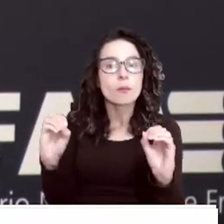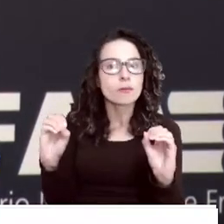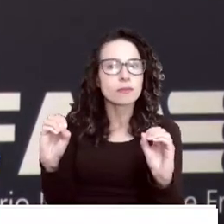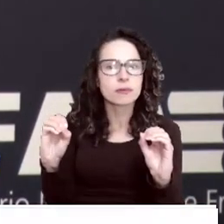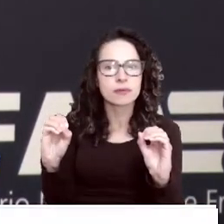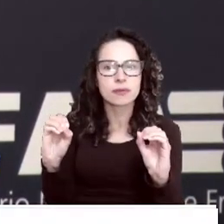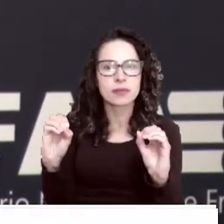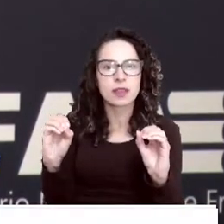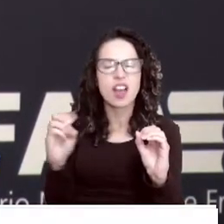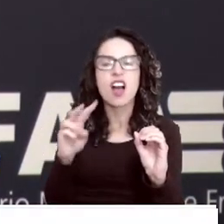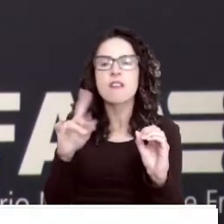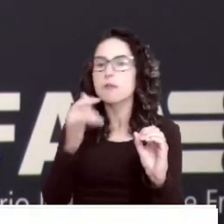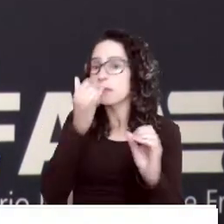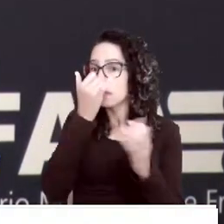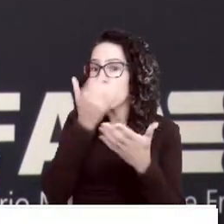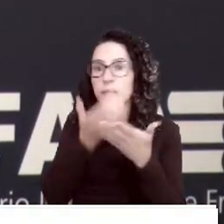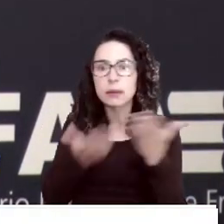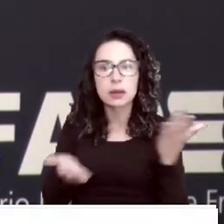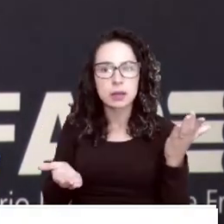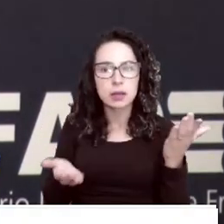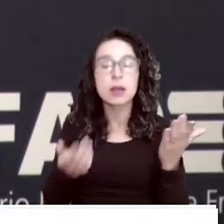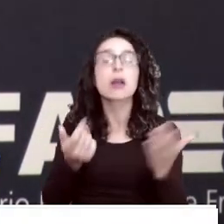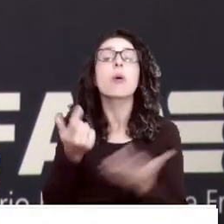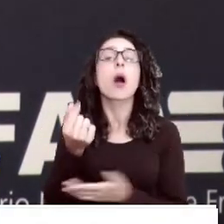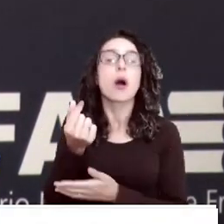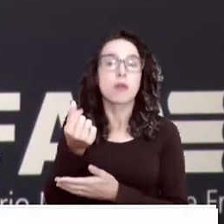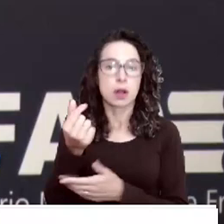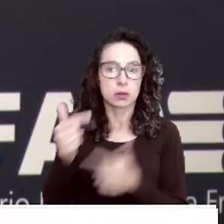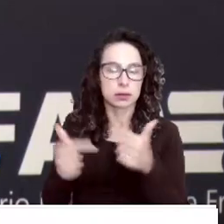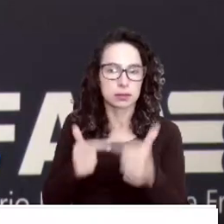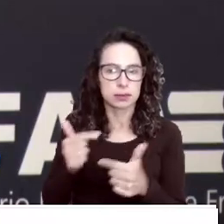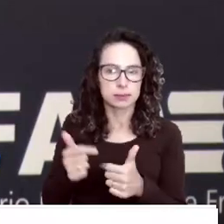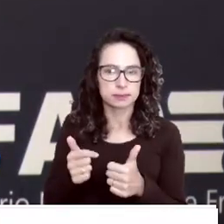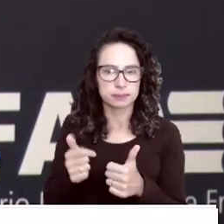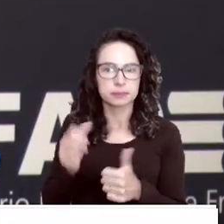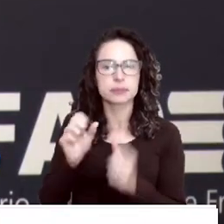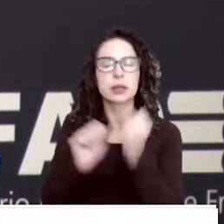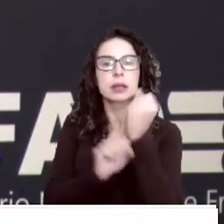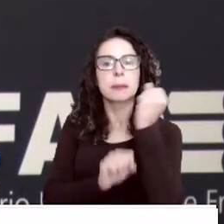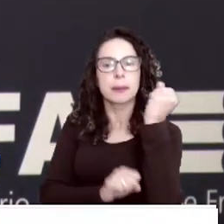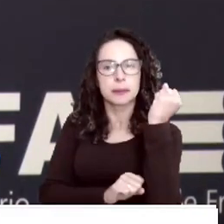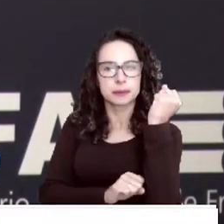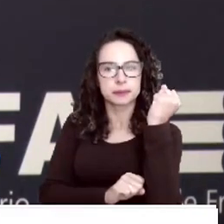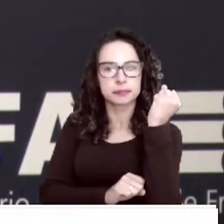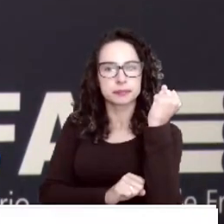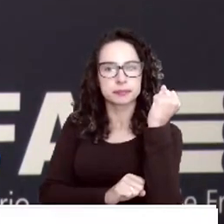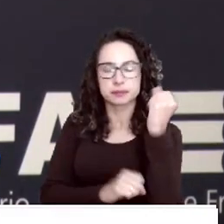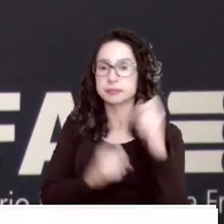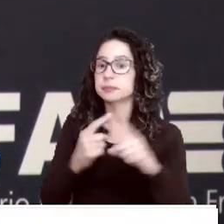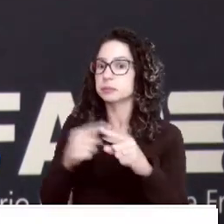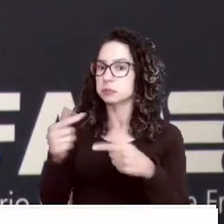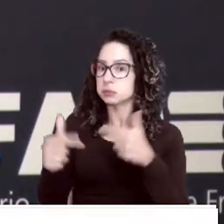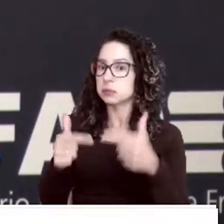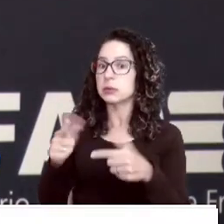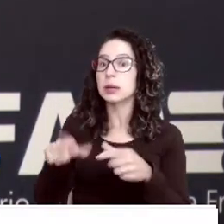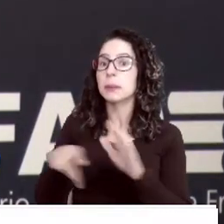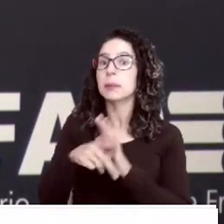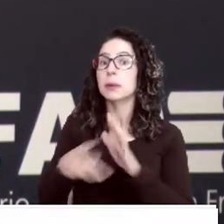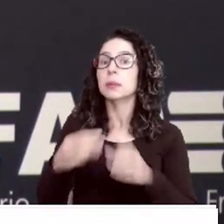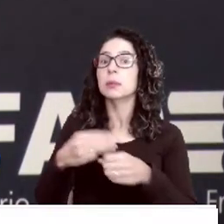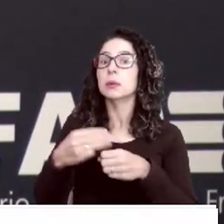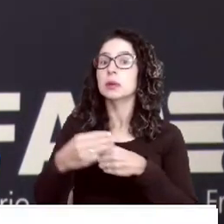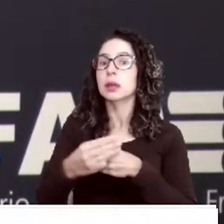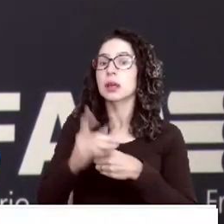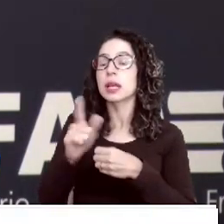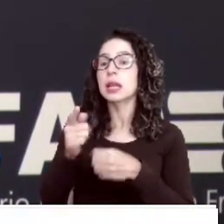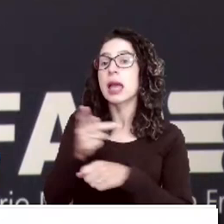ser prejudicada. Quanto custa o serviço da Sabesp? Porque o serviço é municipal, ele é concedido